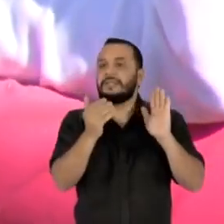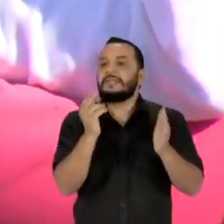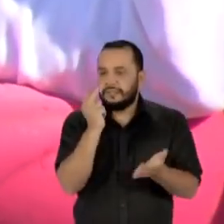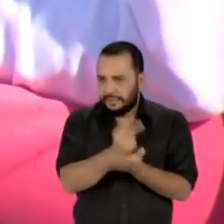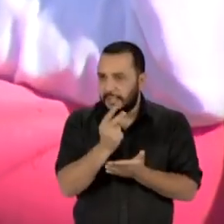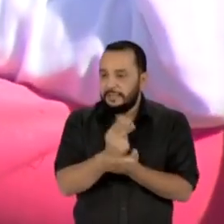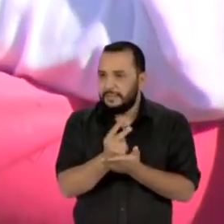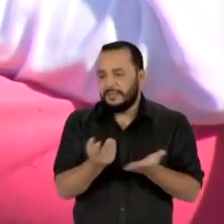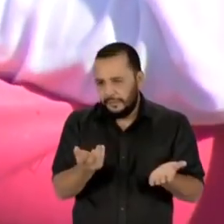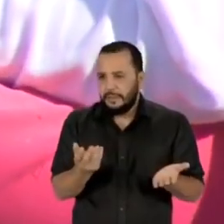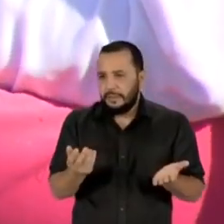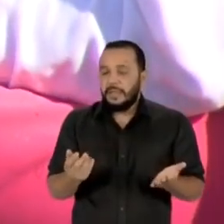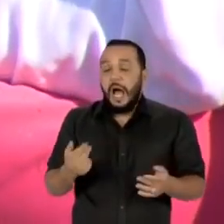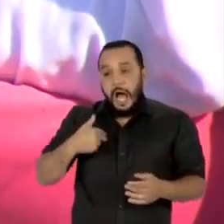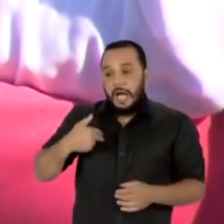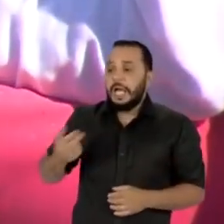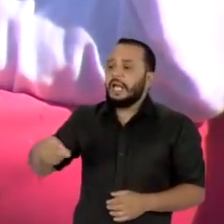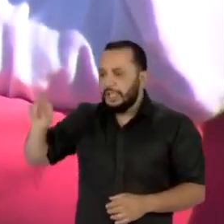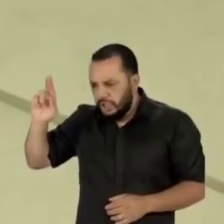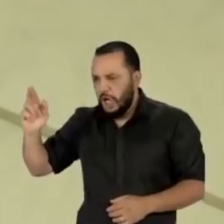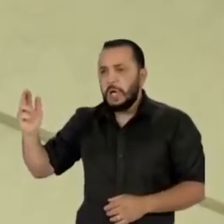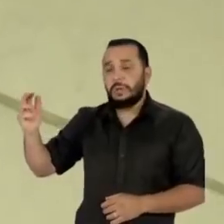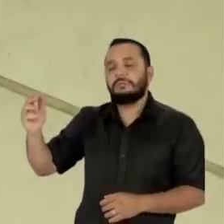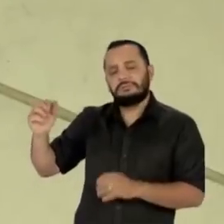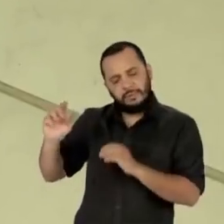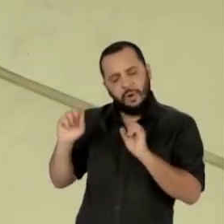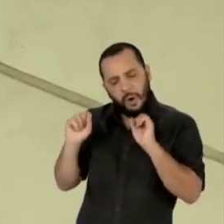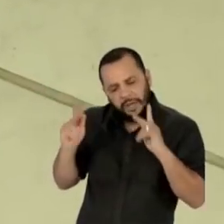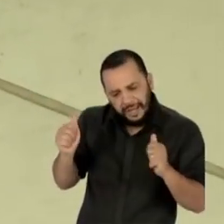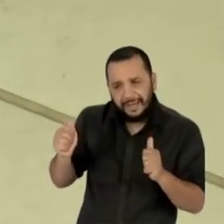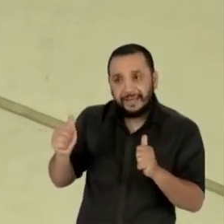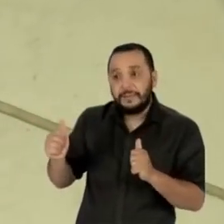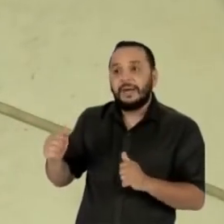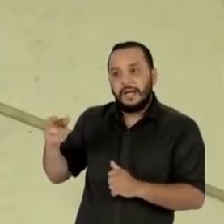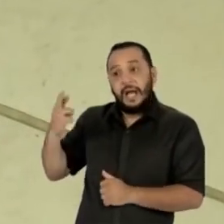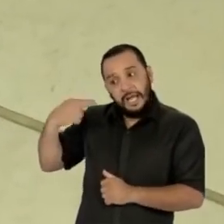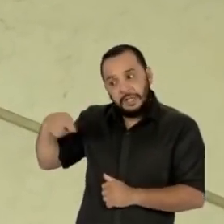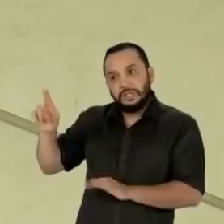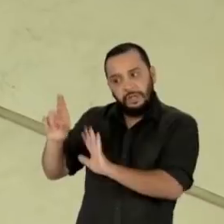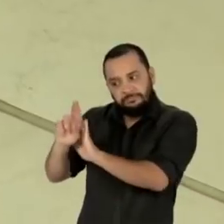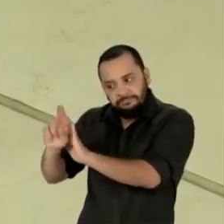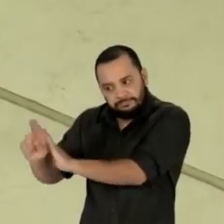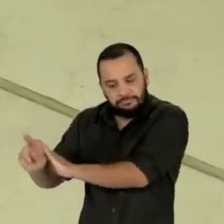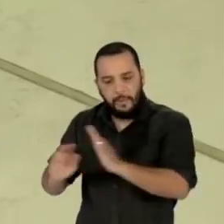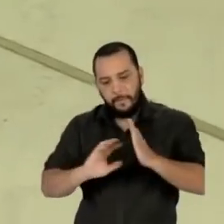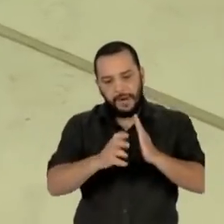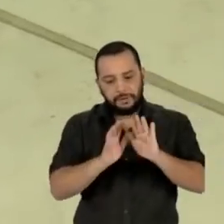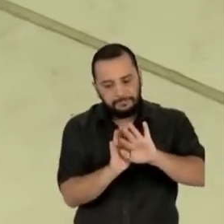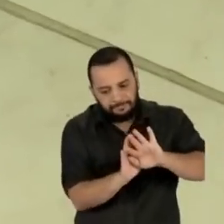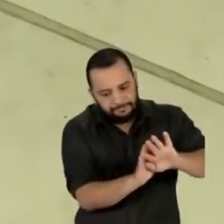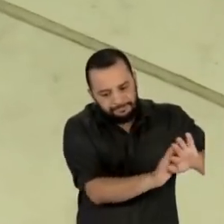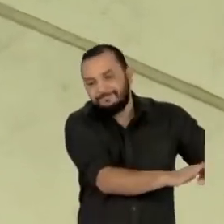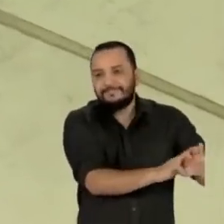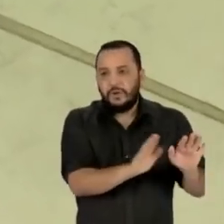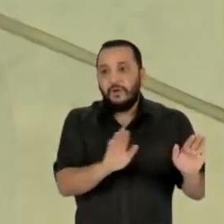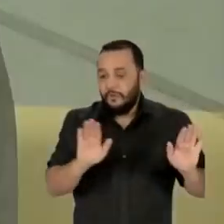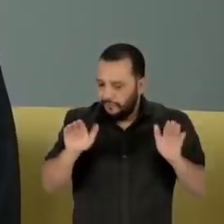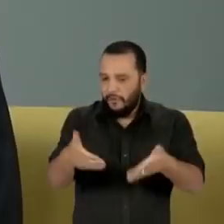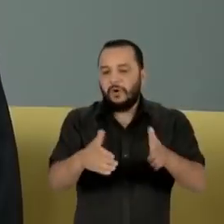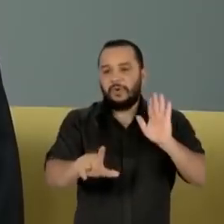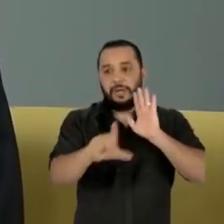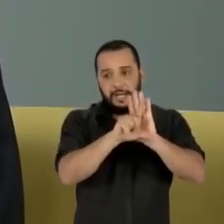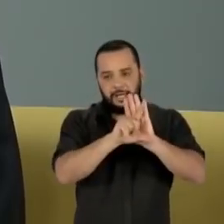a convicção e mental convicção religiosa que ele tem aí tentando e não pode pautar o trabalho dele quando a convicção religiosa foi